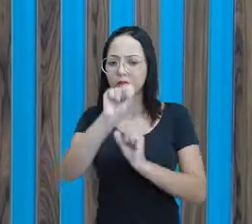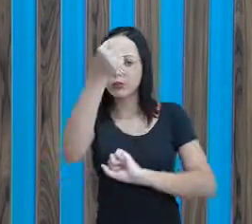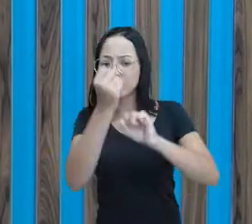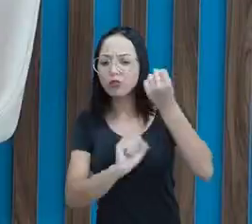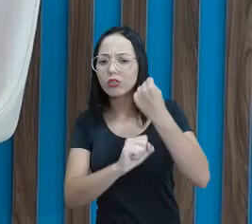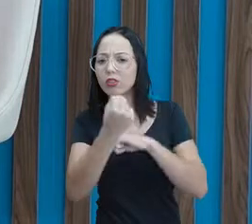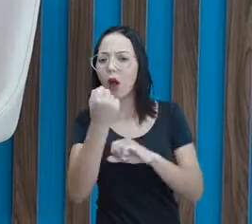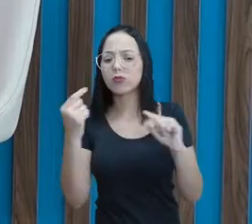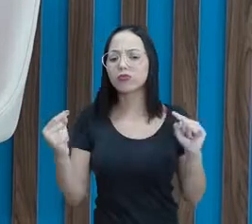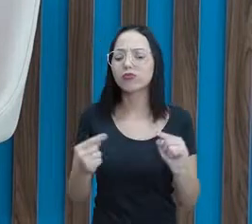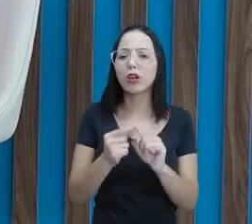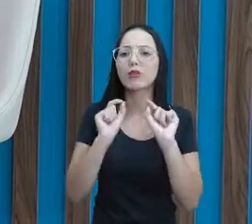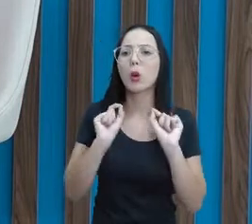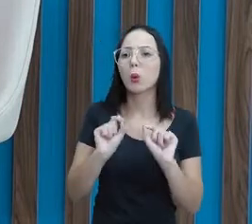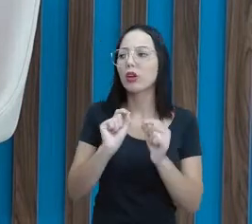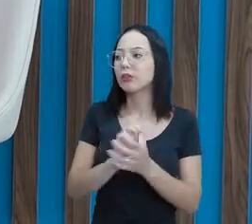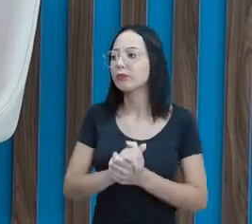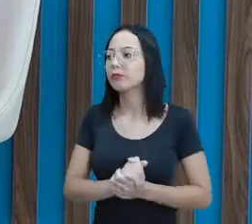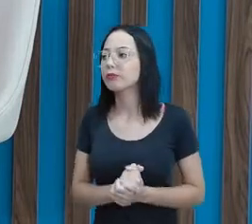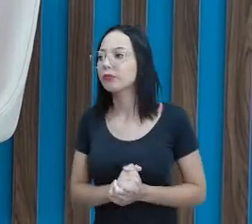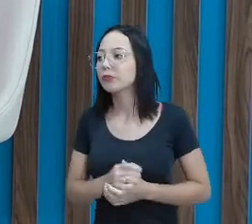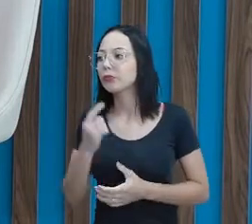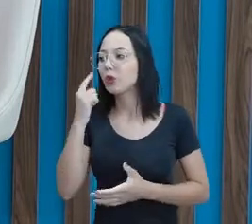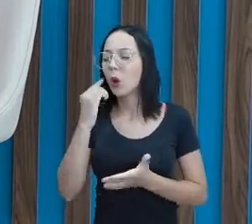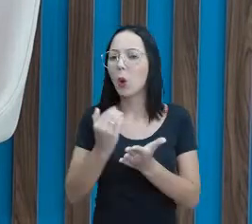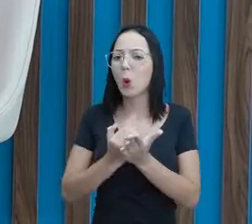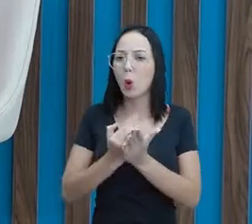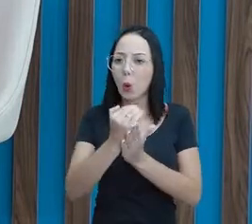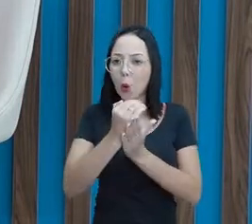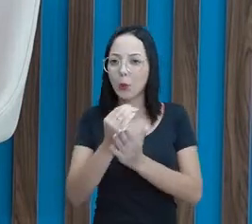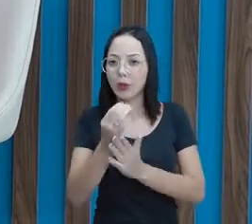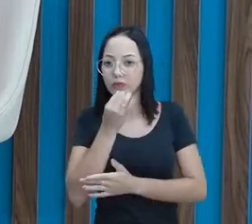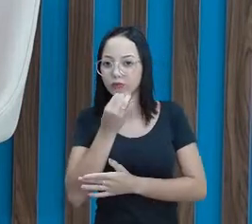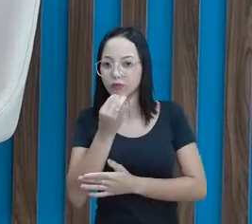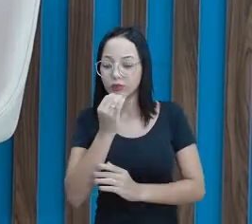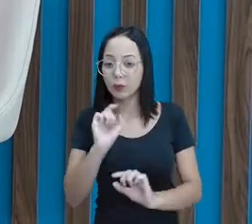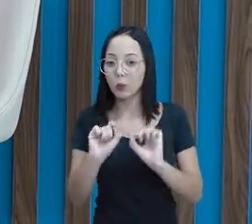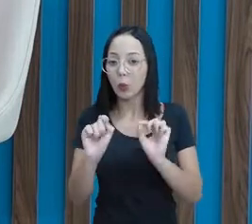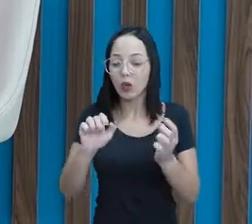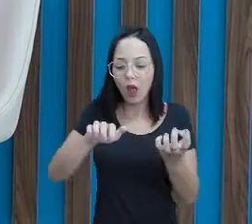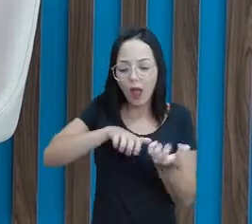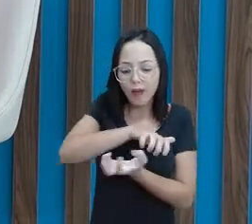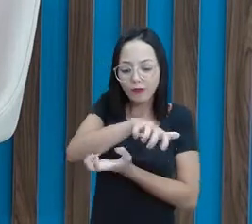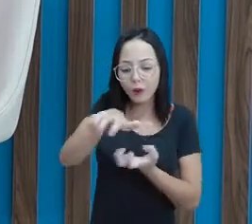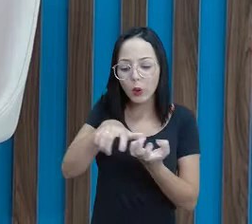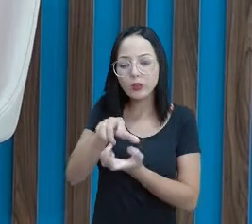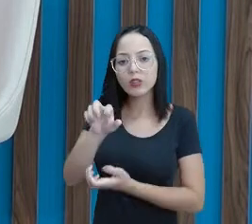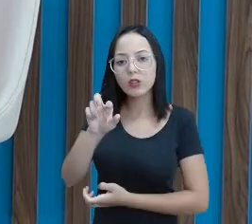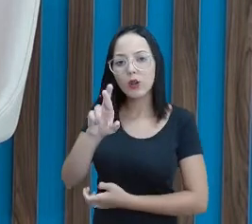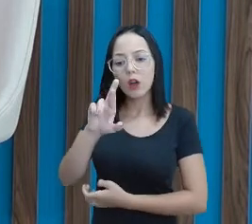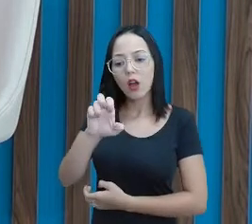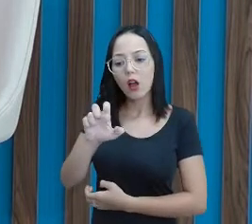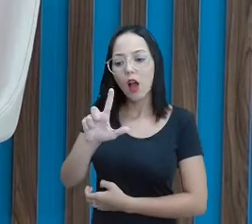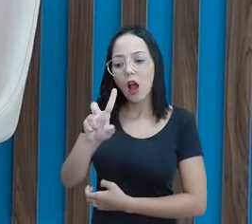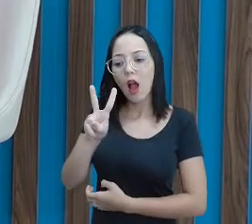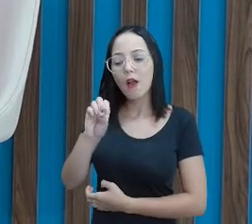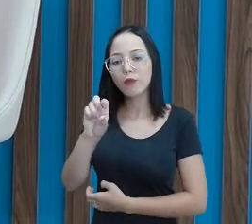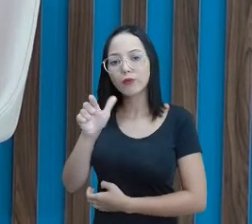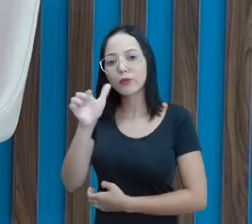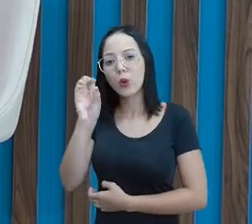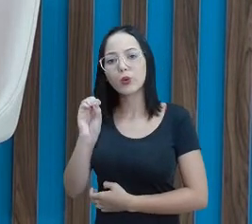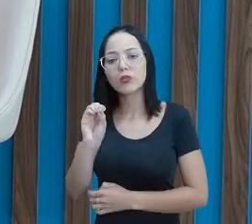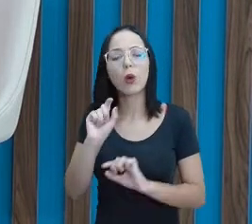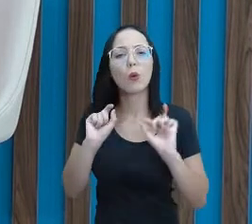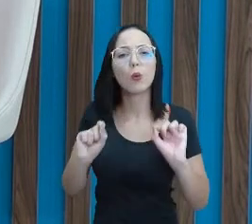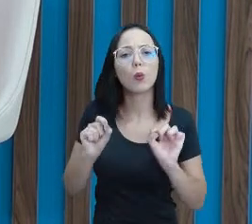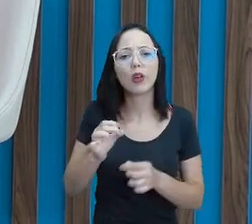por favor. Veja só. Primeiro começa com o termo, né? Revolução. Já é um termo já que impacta, né? Quando é que a gente tem uma revolução?